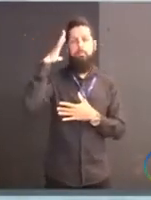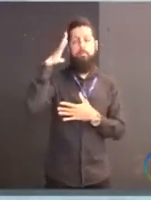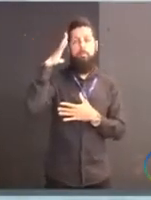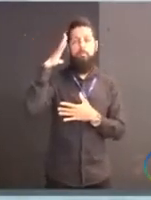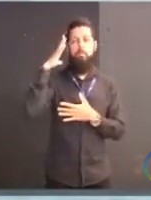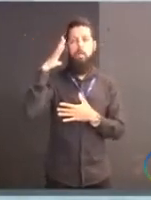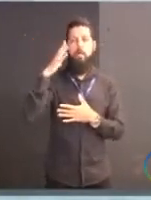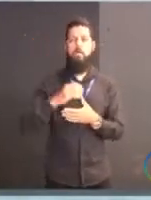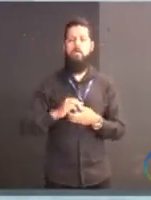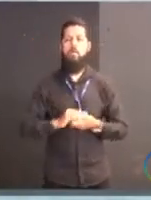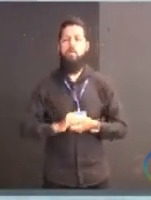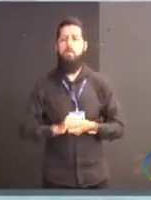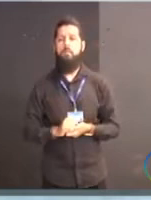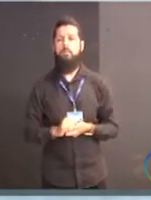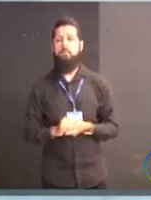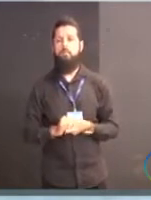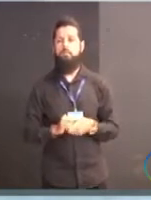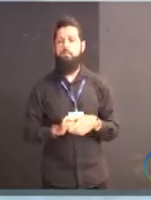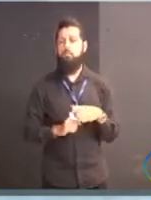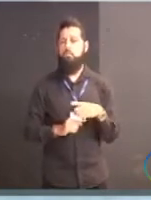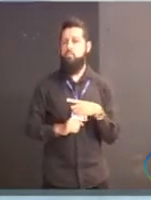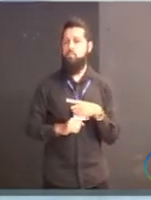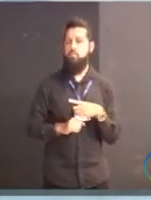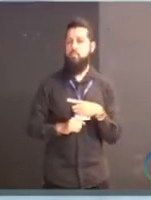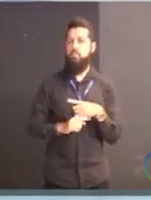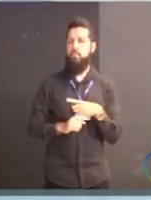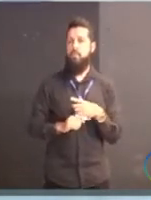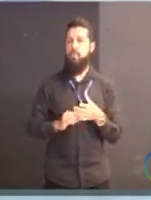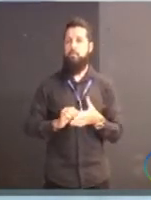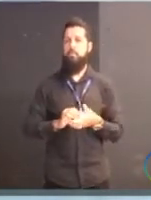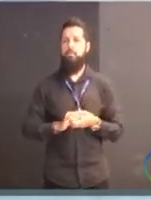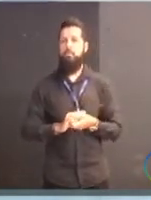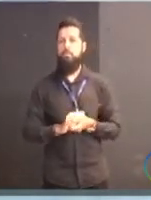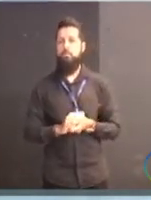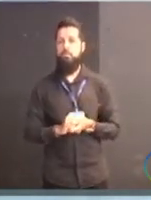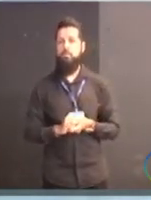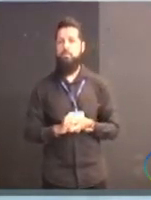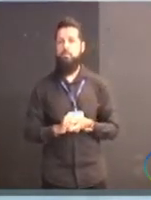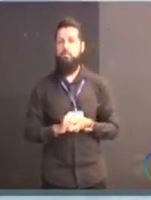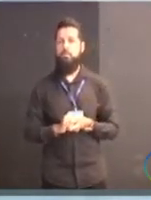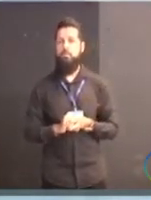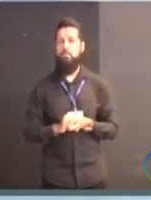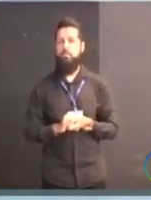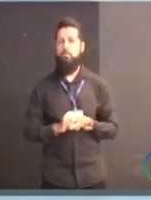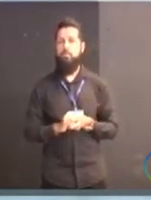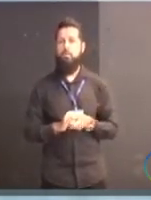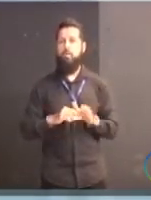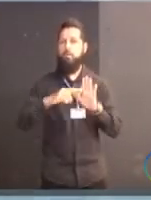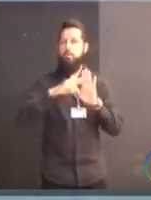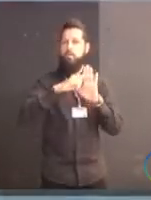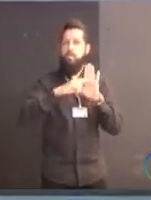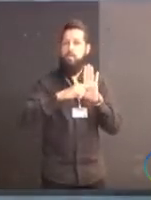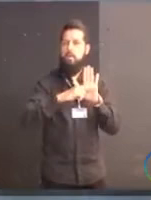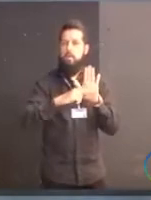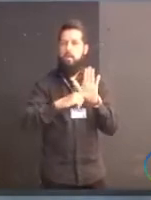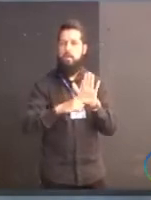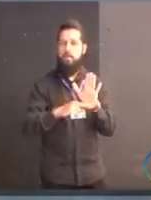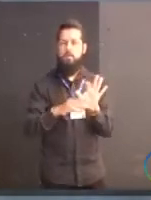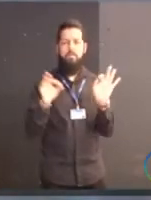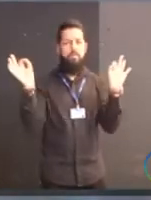criaturas consagrada ao bem do próximo, em regime de perfeita